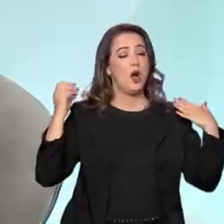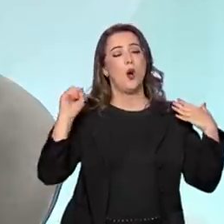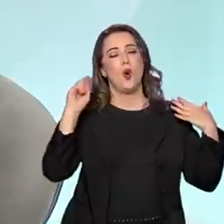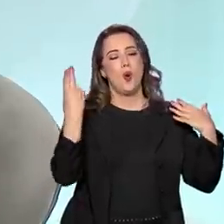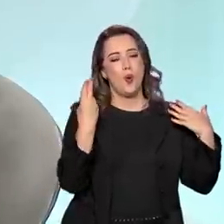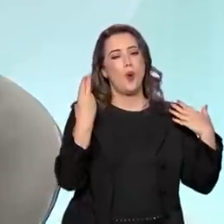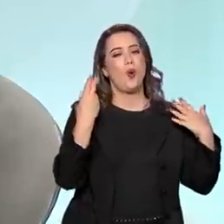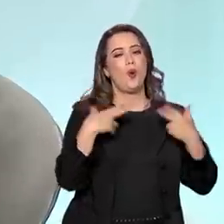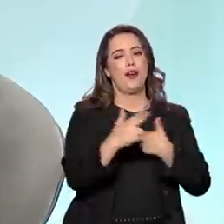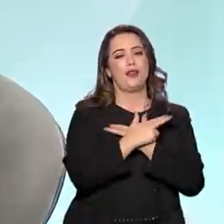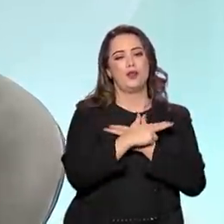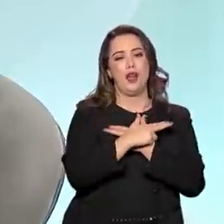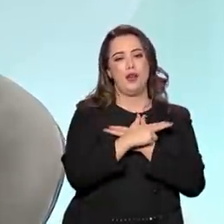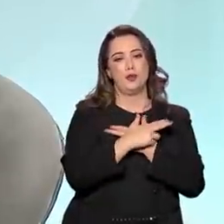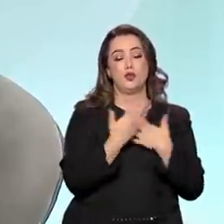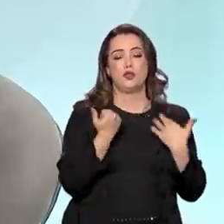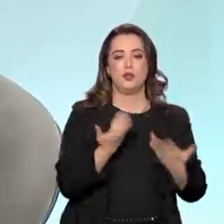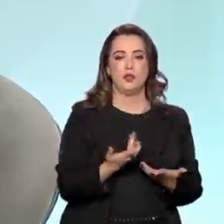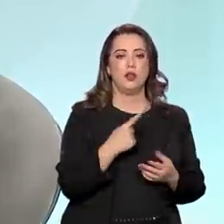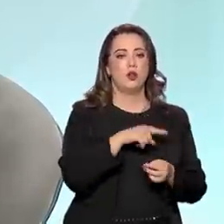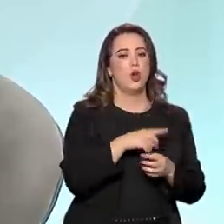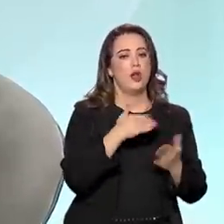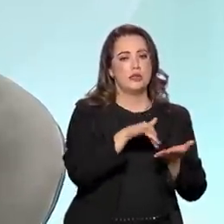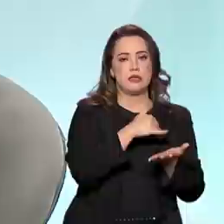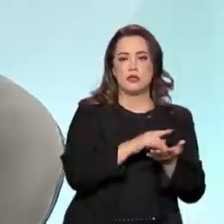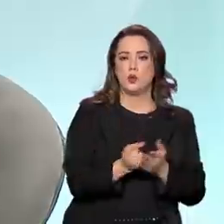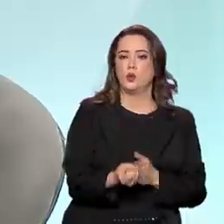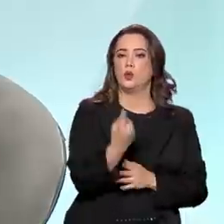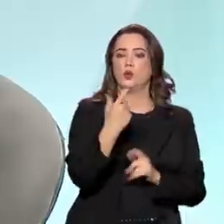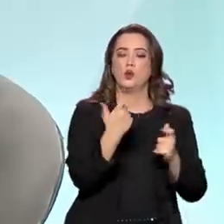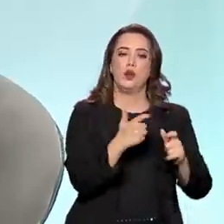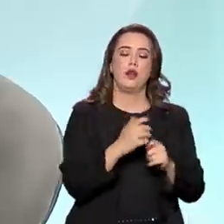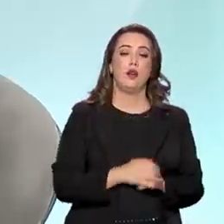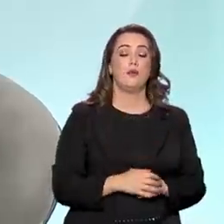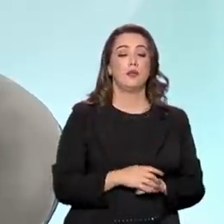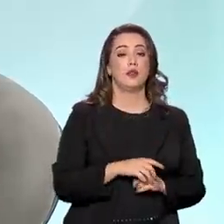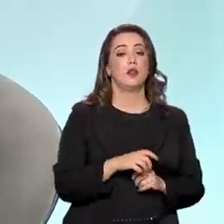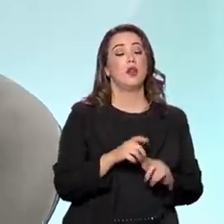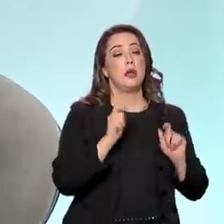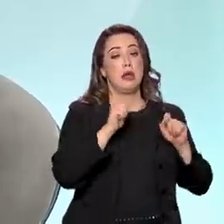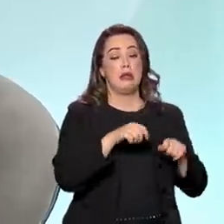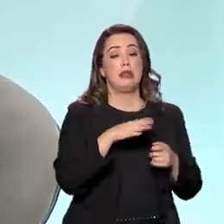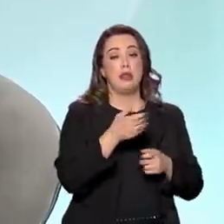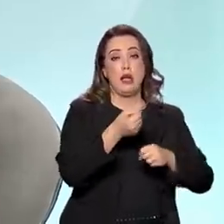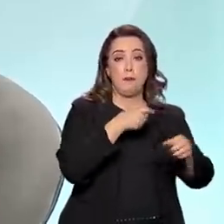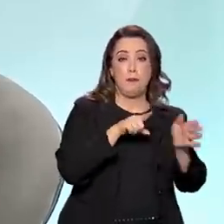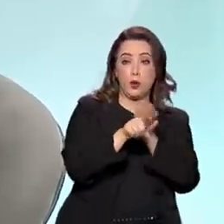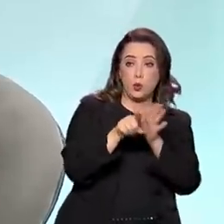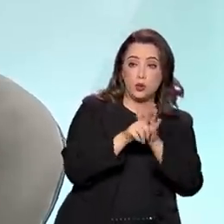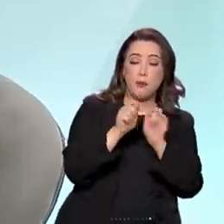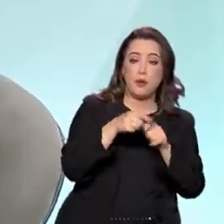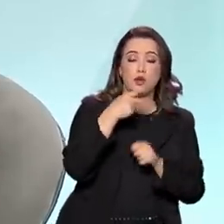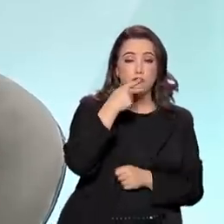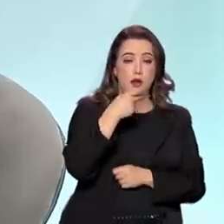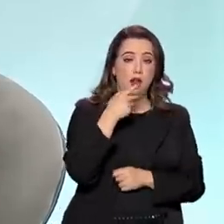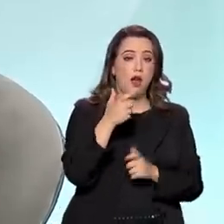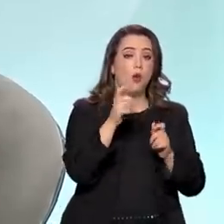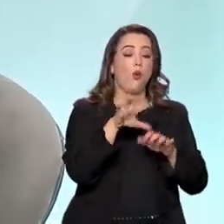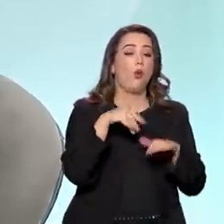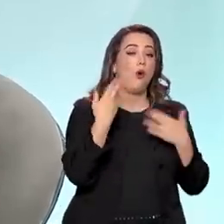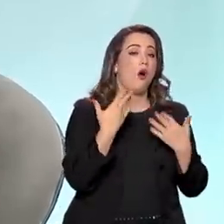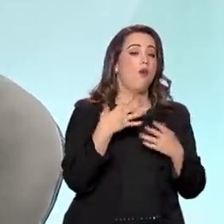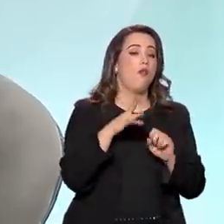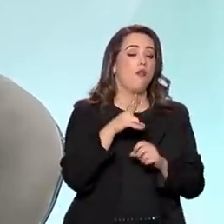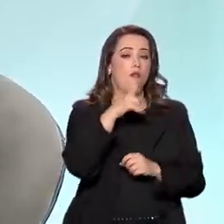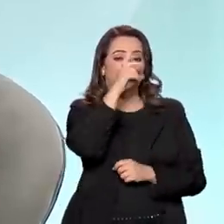depois que ele vai se desviado para uma das três forças ele até na entrevista ele pode falar eu queria estar ou não eu queria para marinha né e